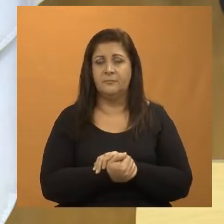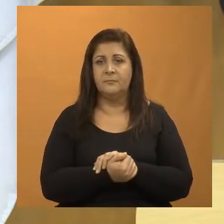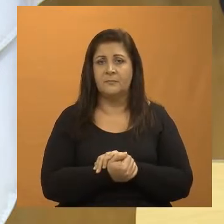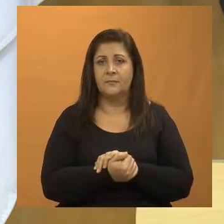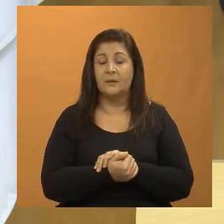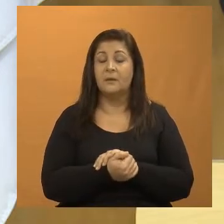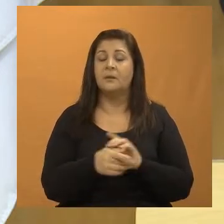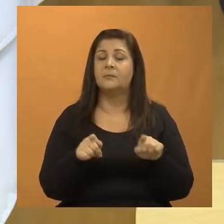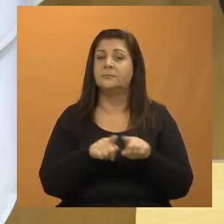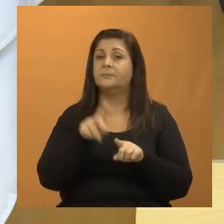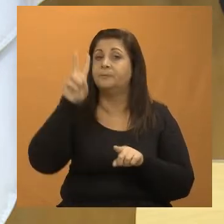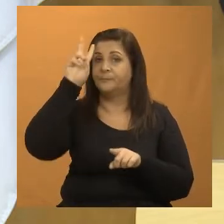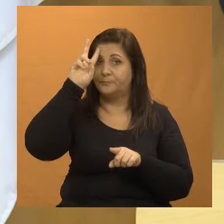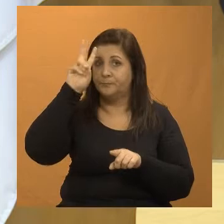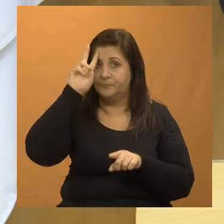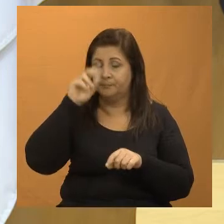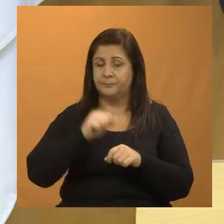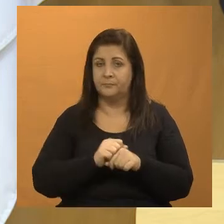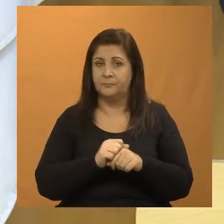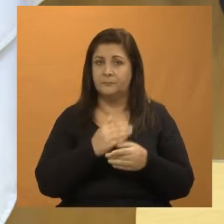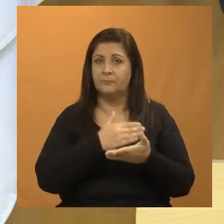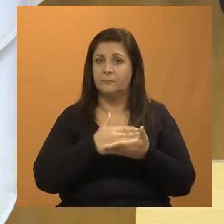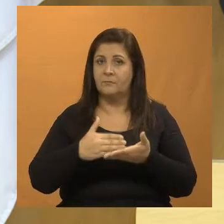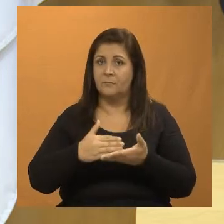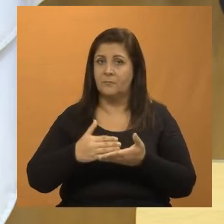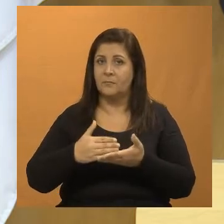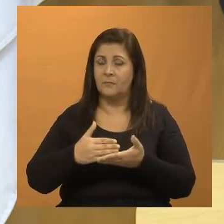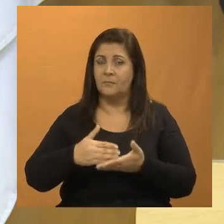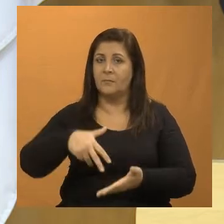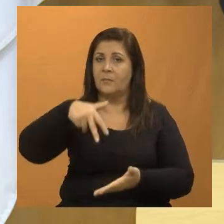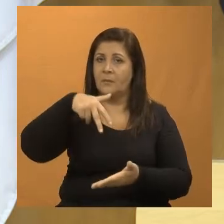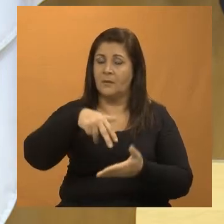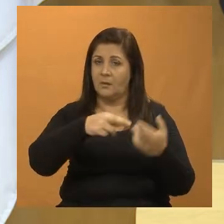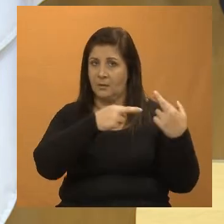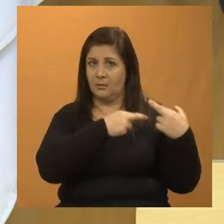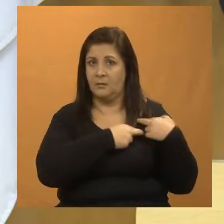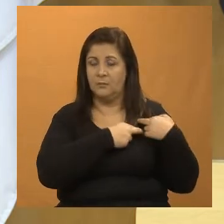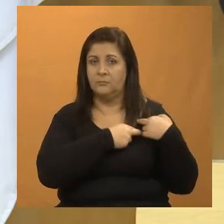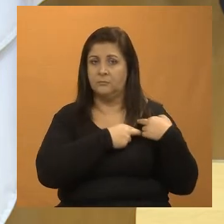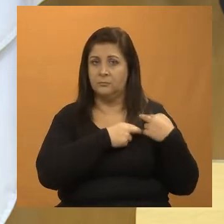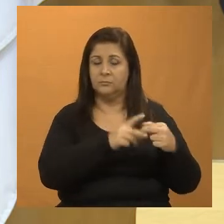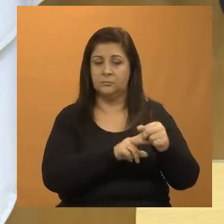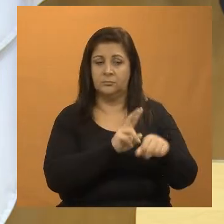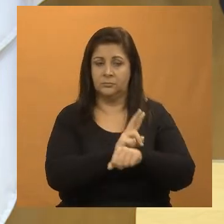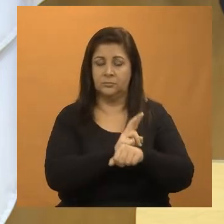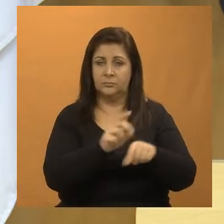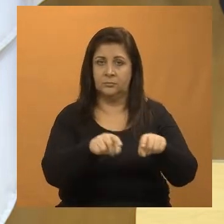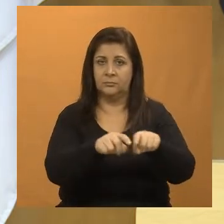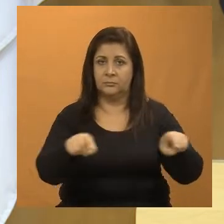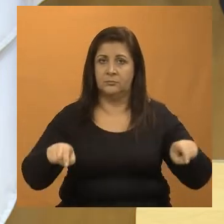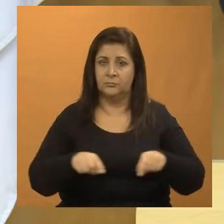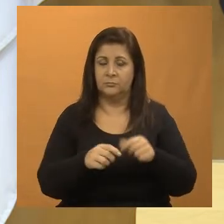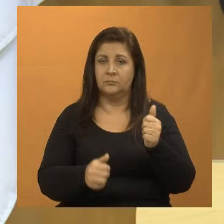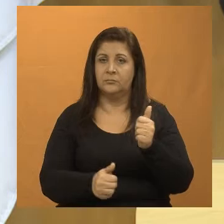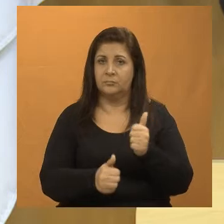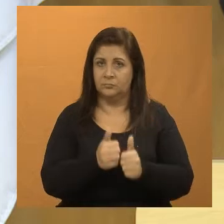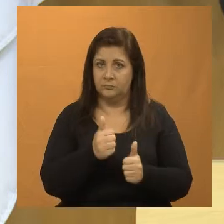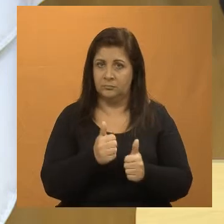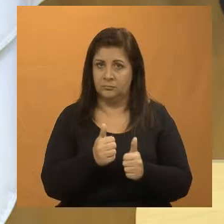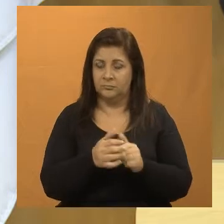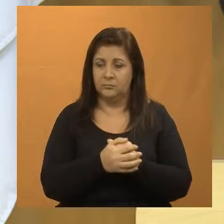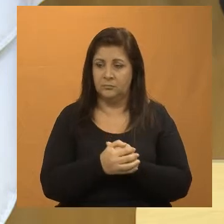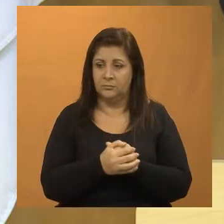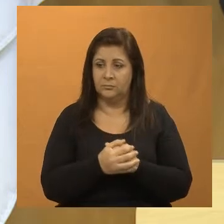Vale lembrar que, desde que assumimos o estádio, o desafio da reconstrução é integralmente custeado e mantido pela diretoria